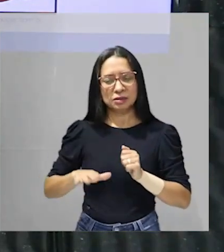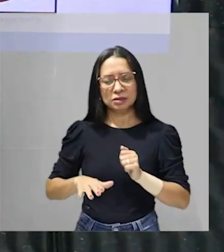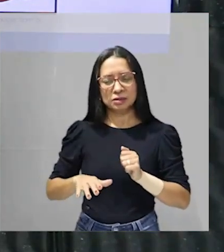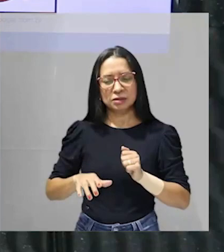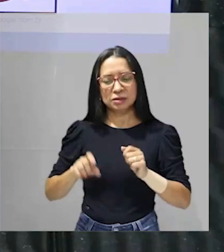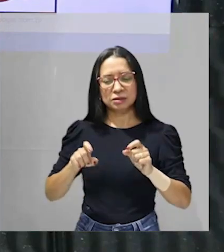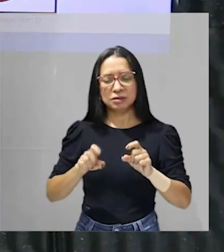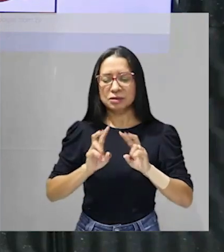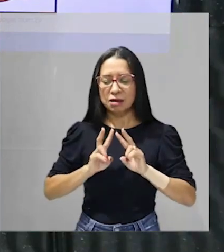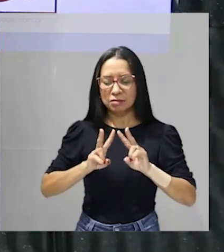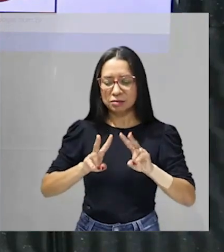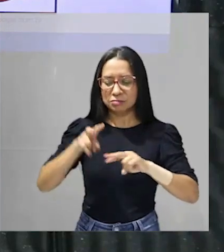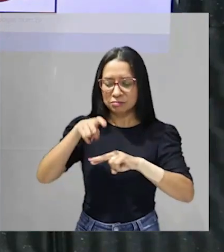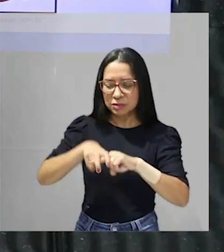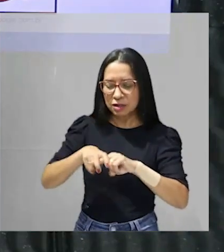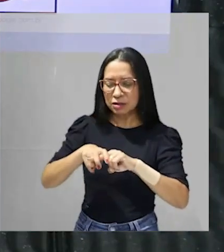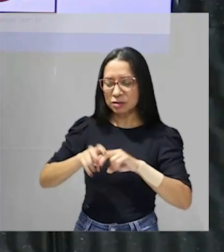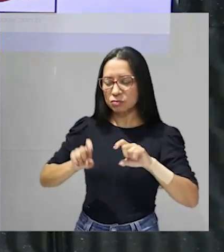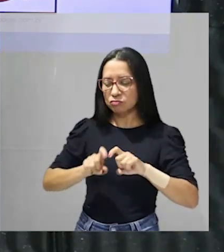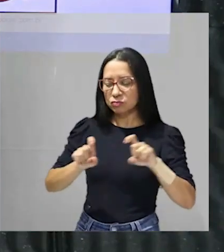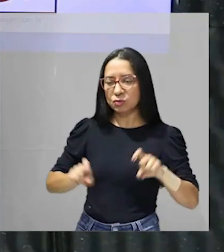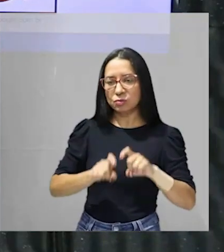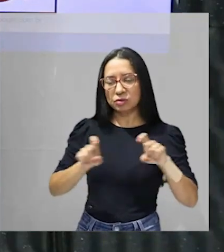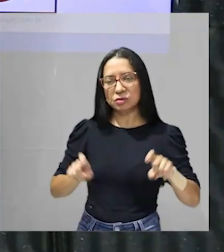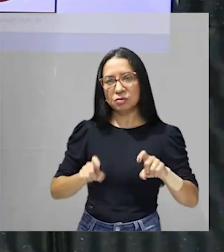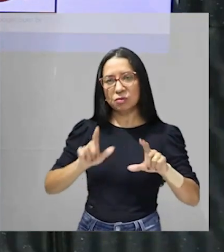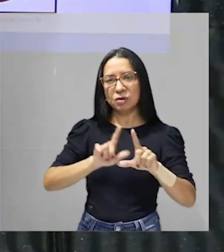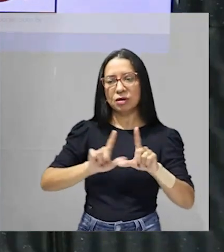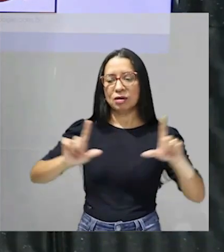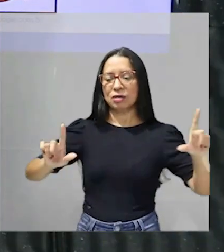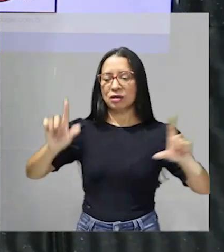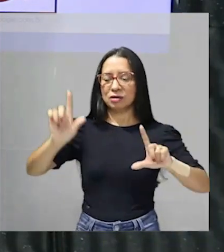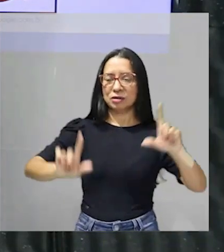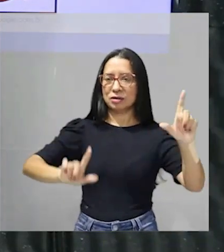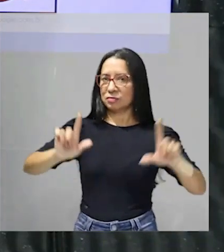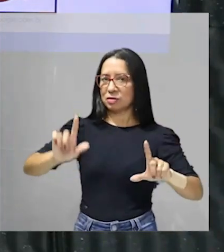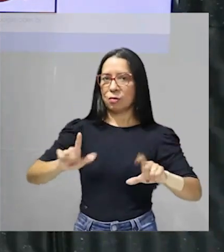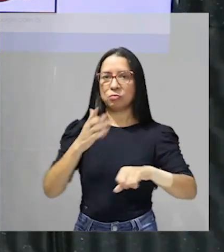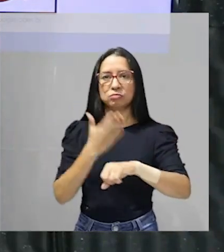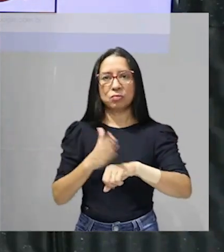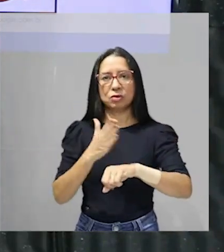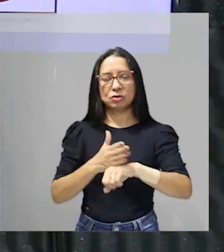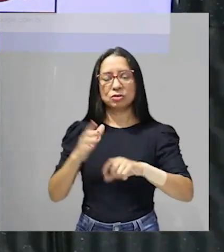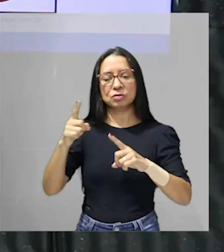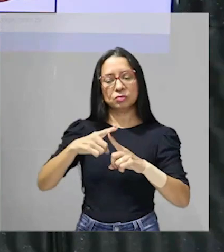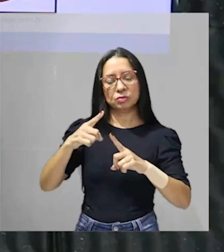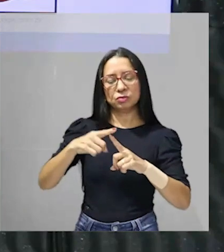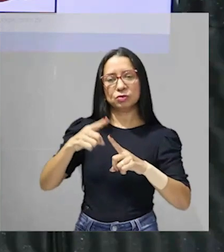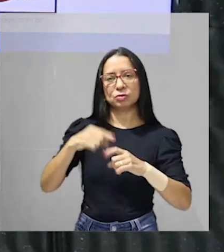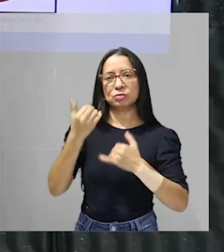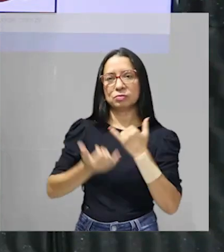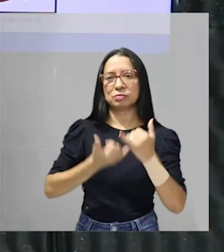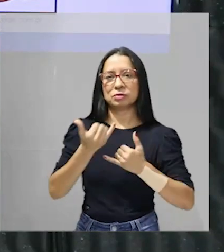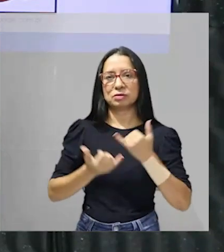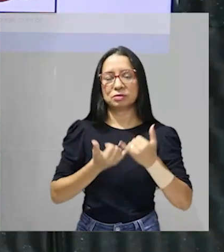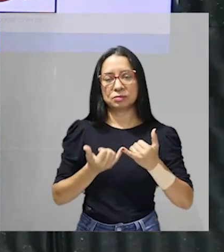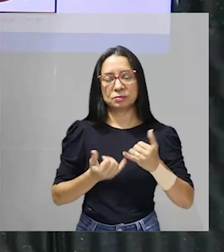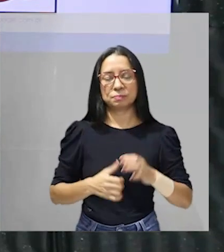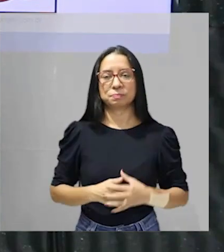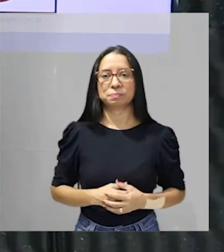a televisão jogando seus videogames e não praticam mais esses tipos de brincadeiras